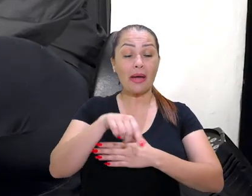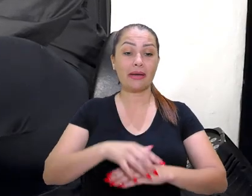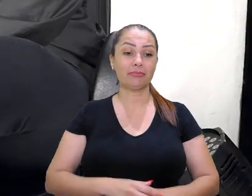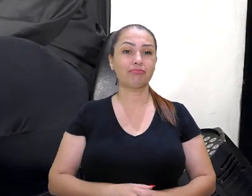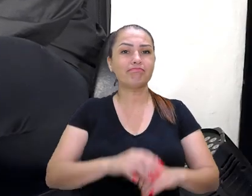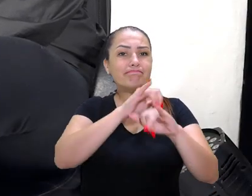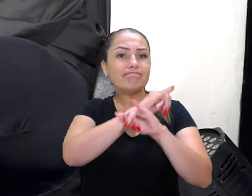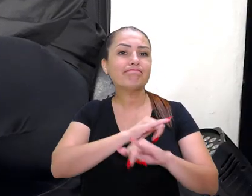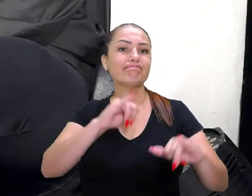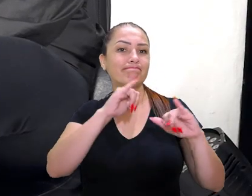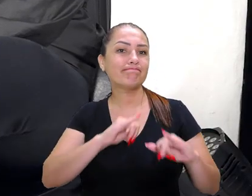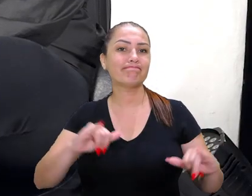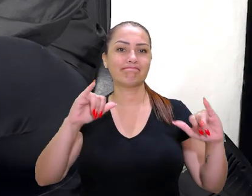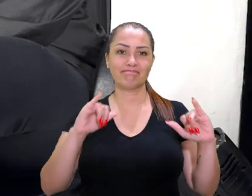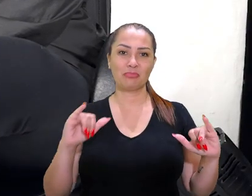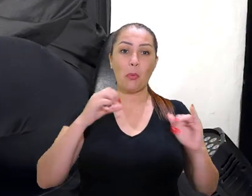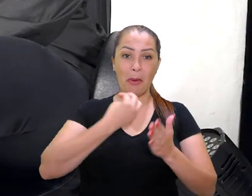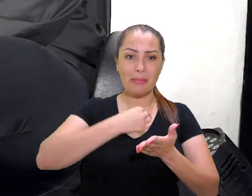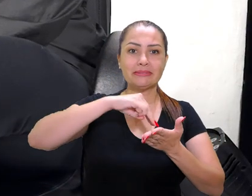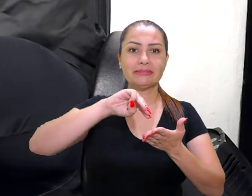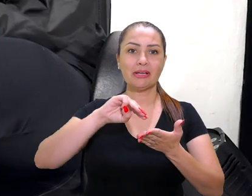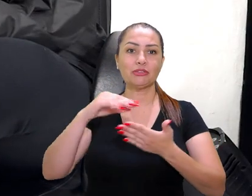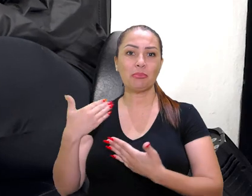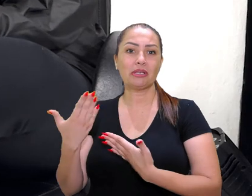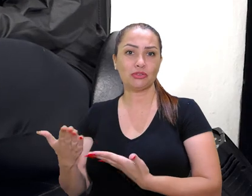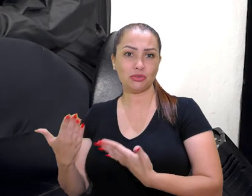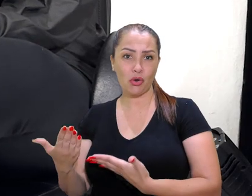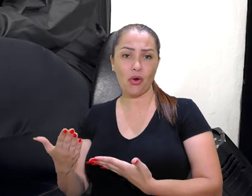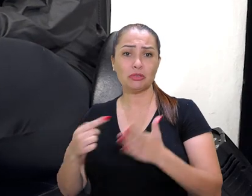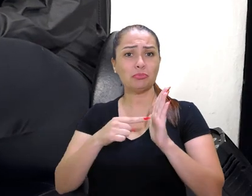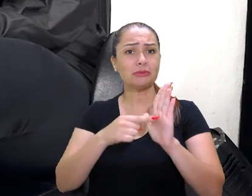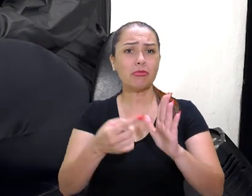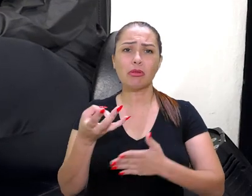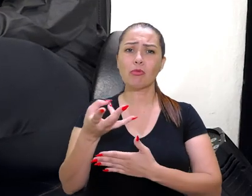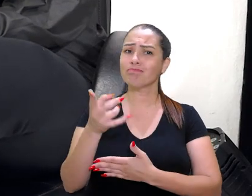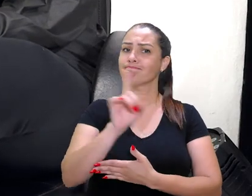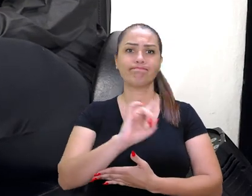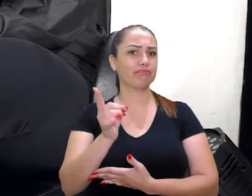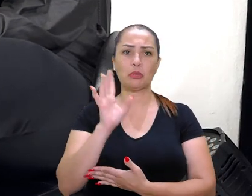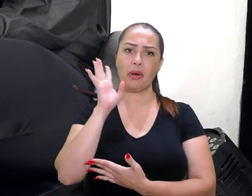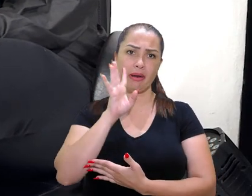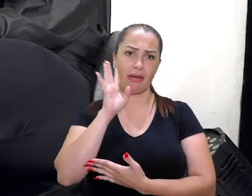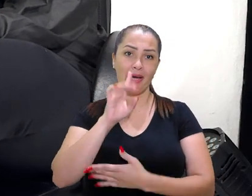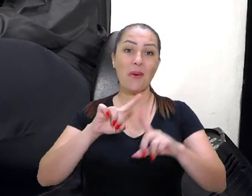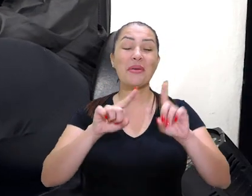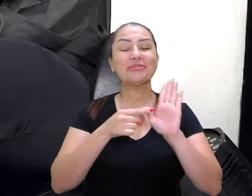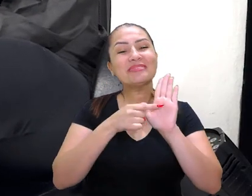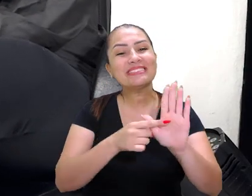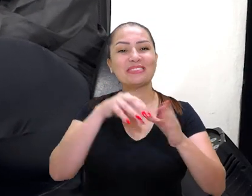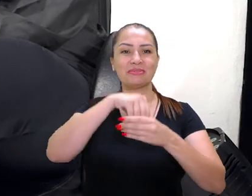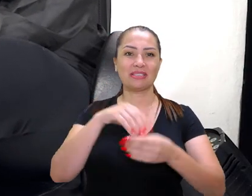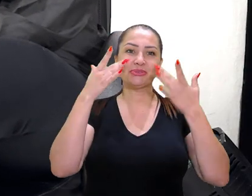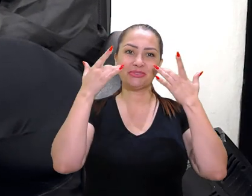né, para jovens que as drogas não eram legais, né, através do teatro, né, da linguagem